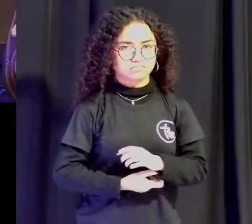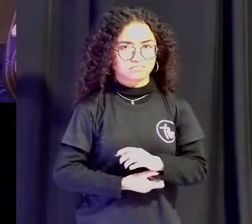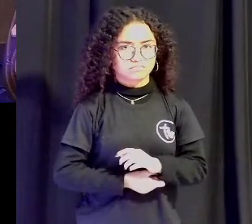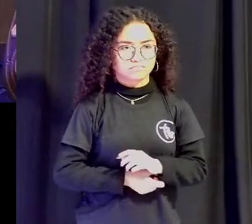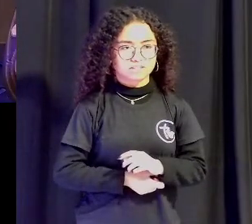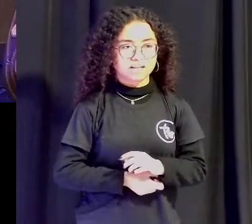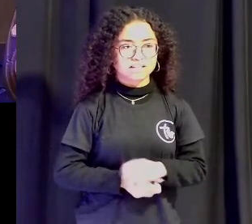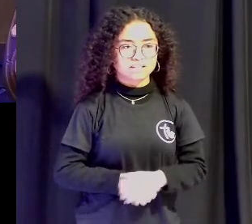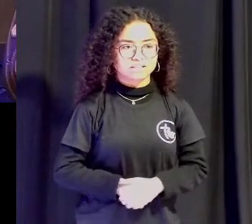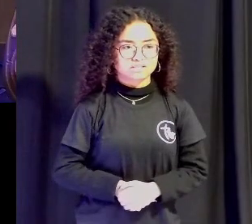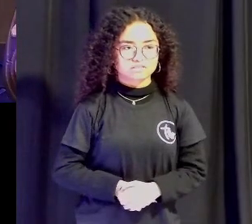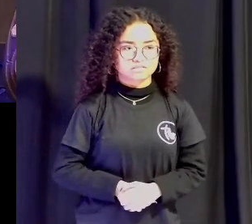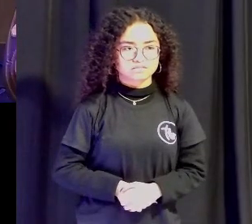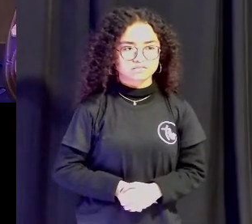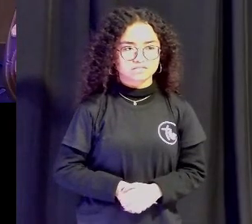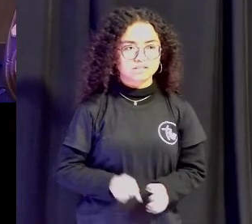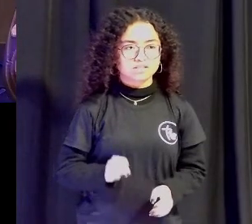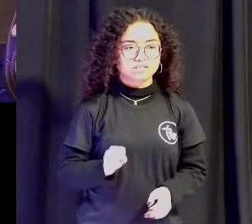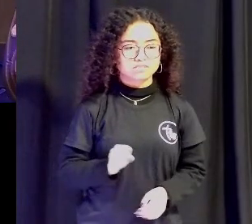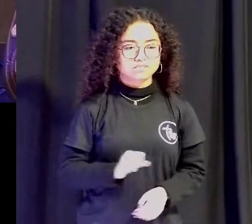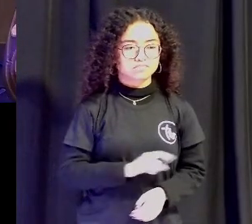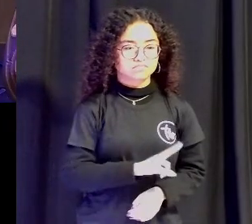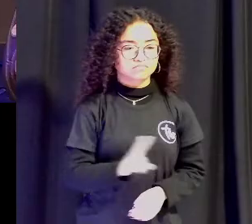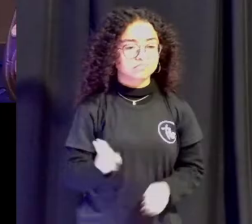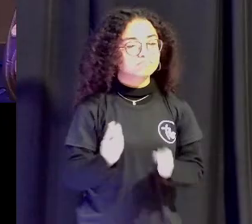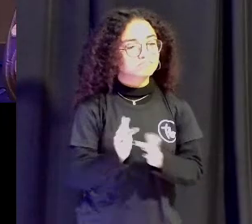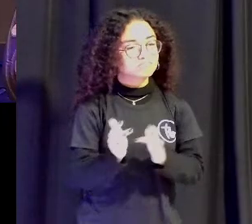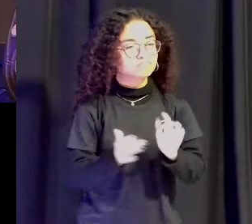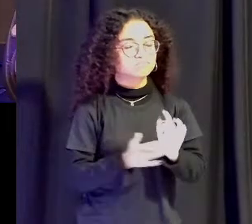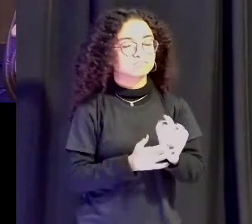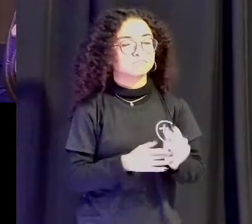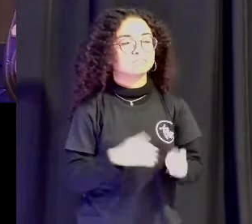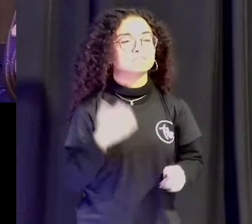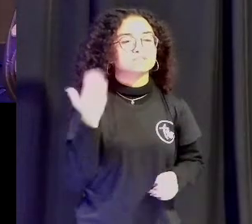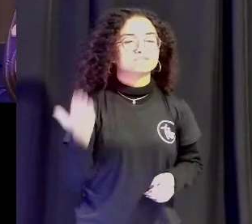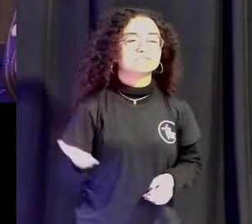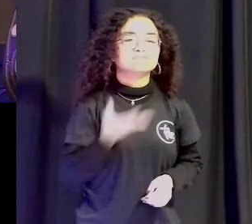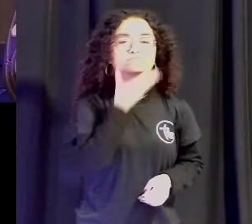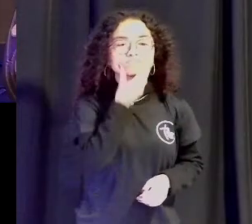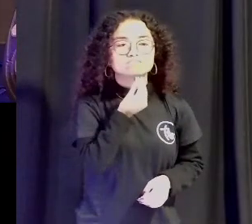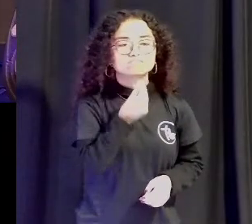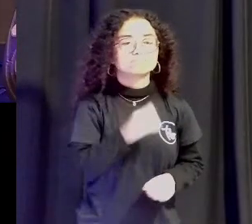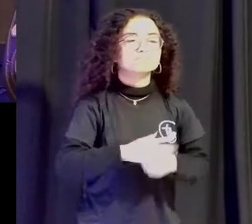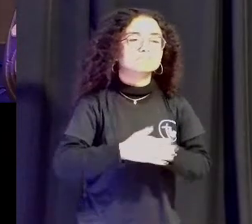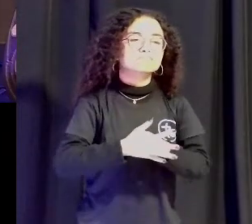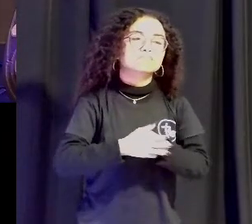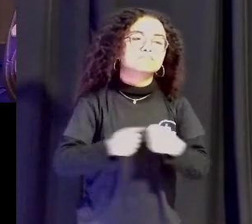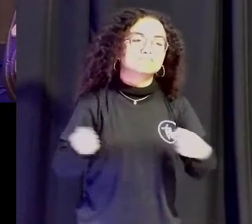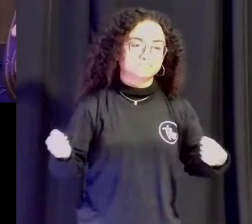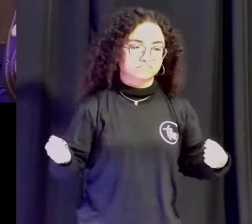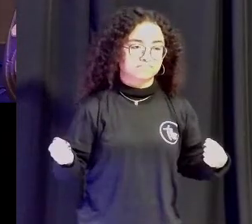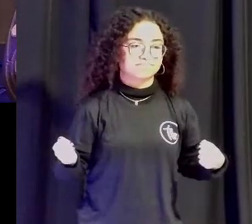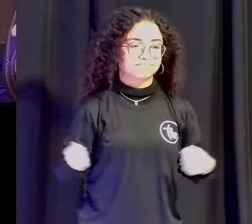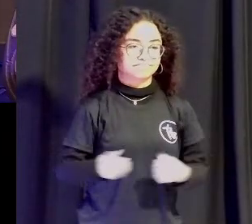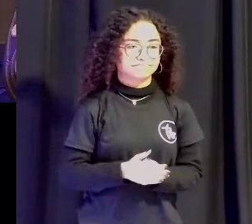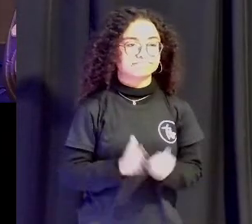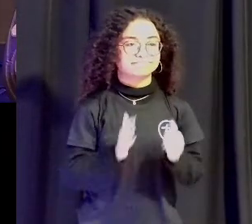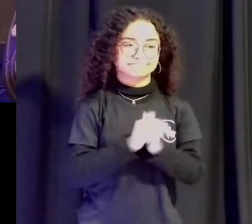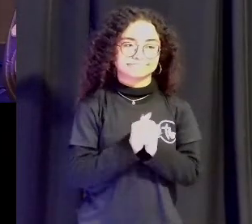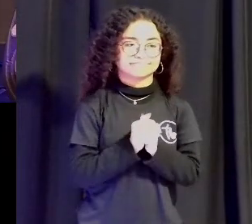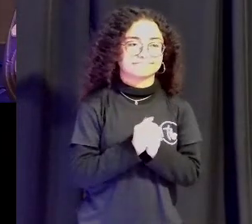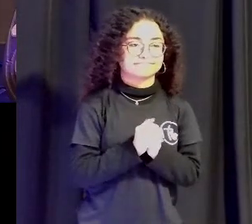Sim, em seu nome é que este está curado.